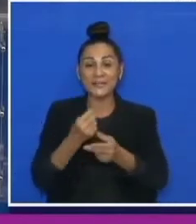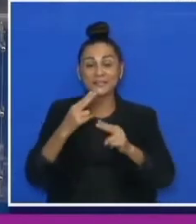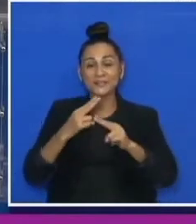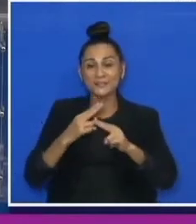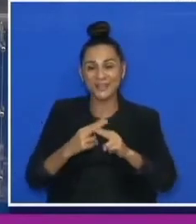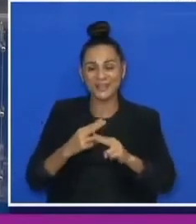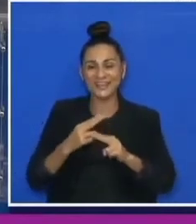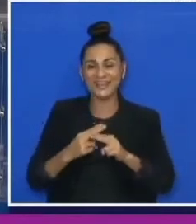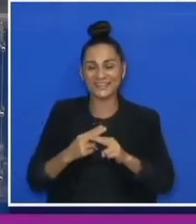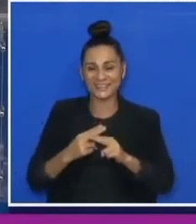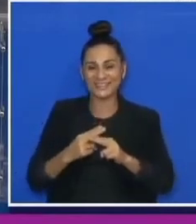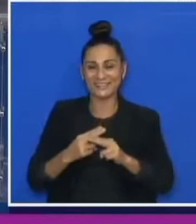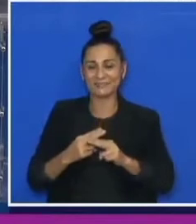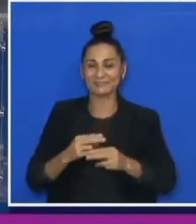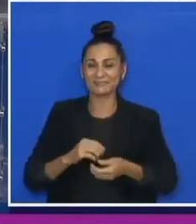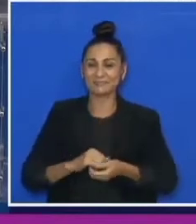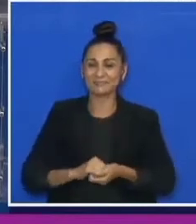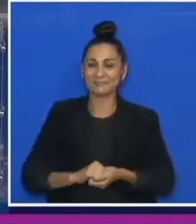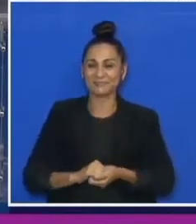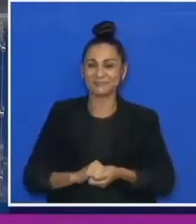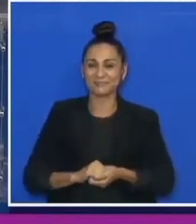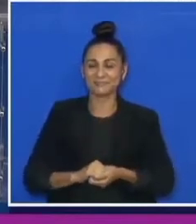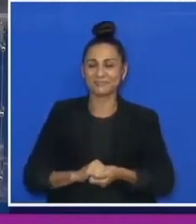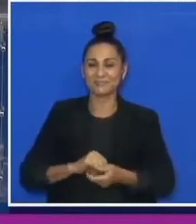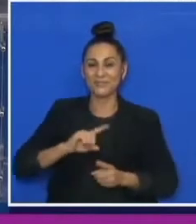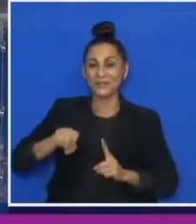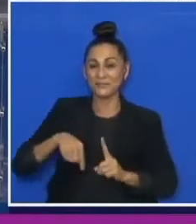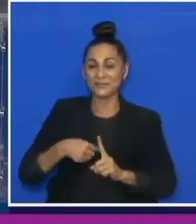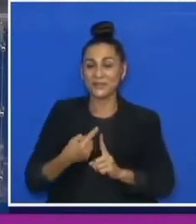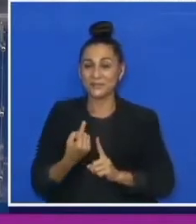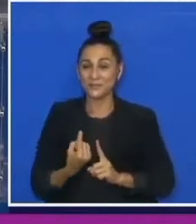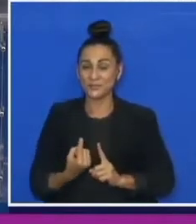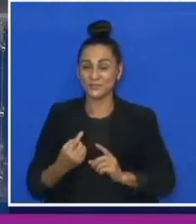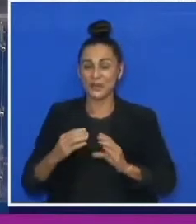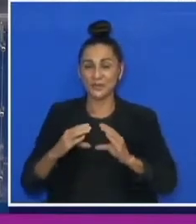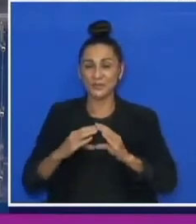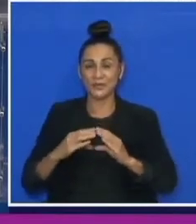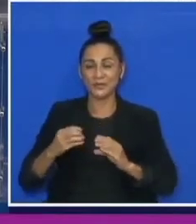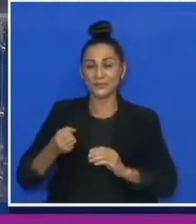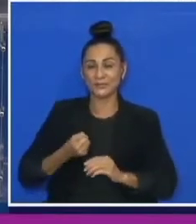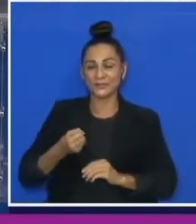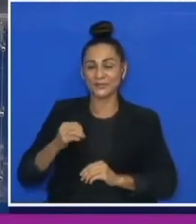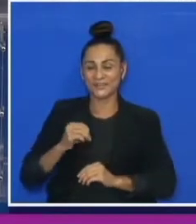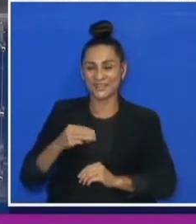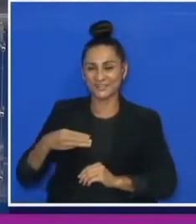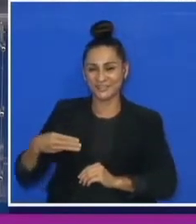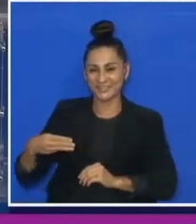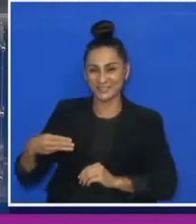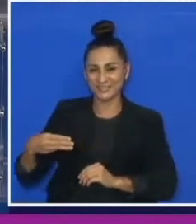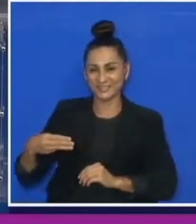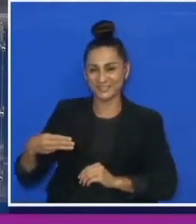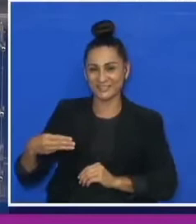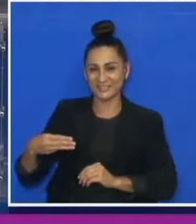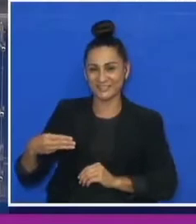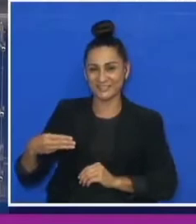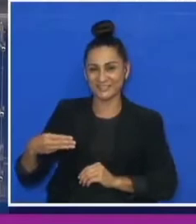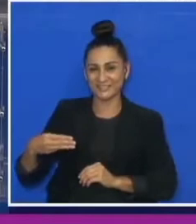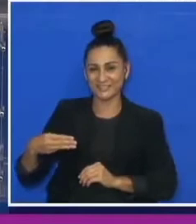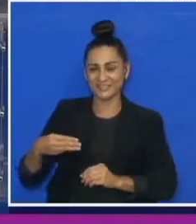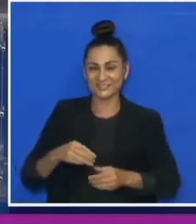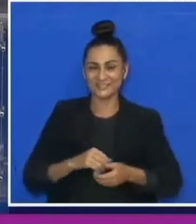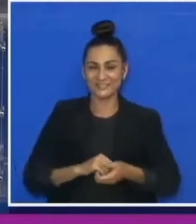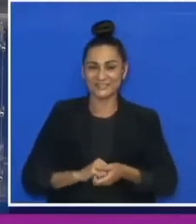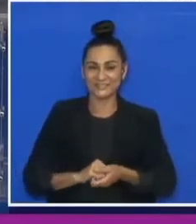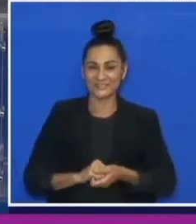das loterias Caixa. Vem chegando mais uma bola, 03. 03.